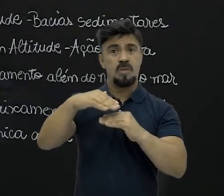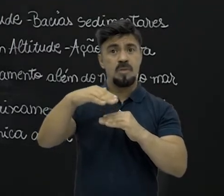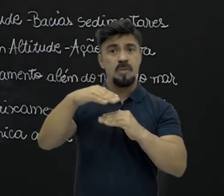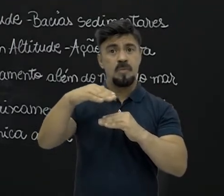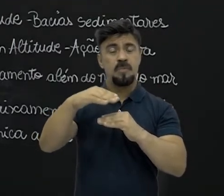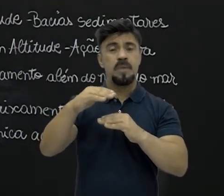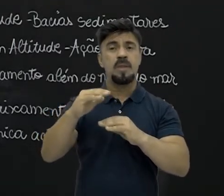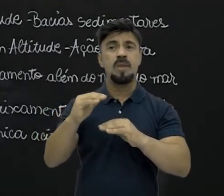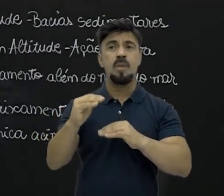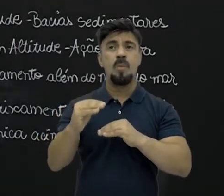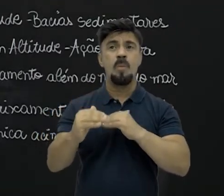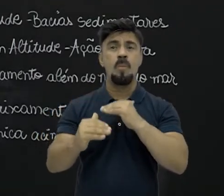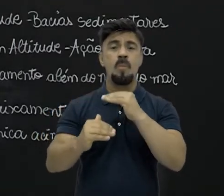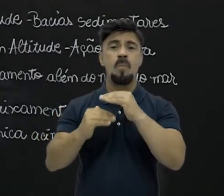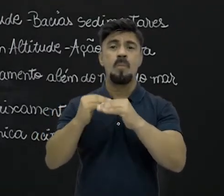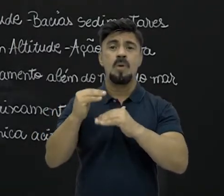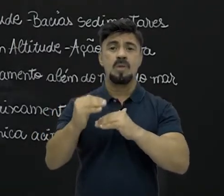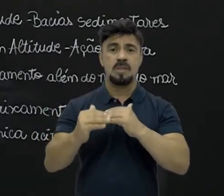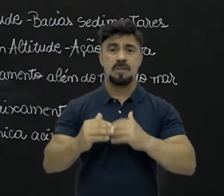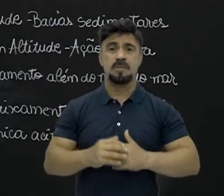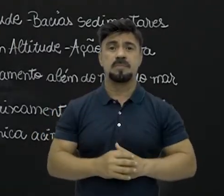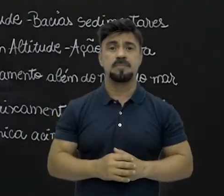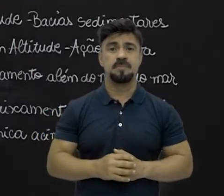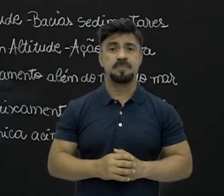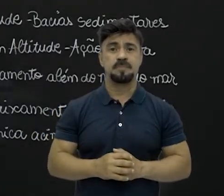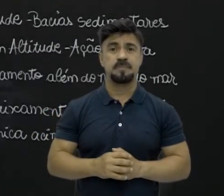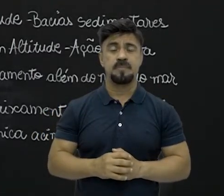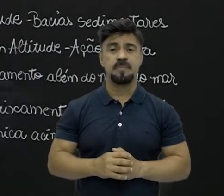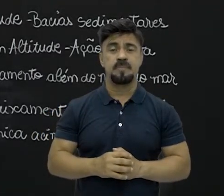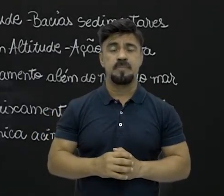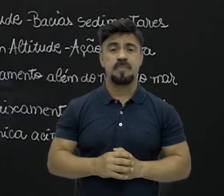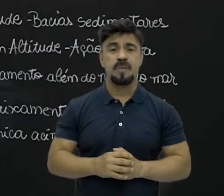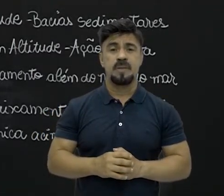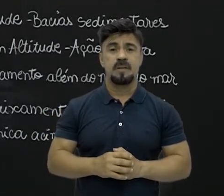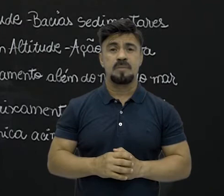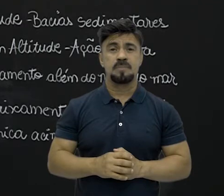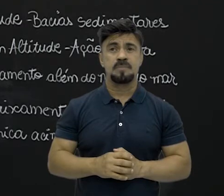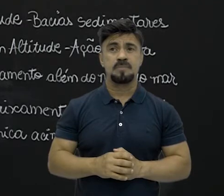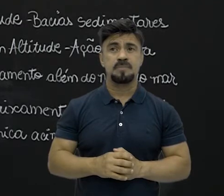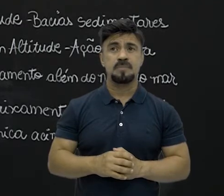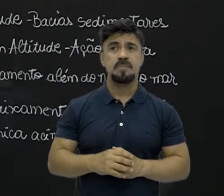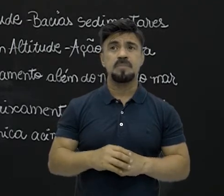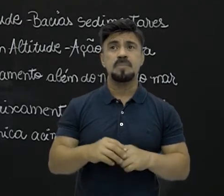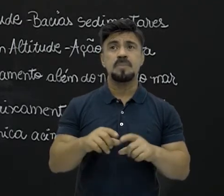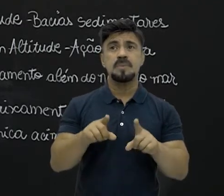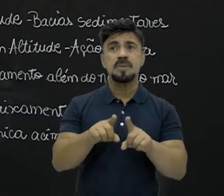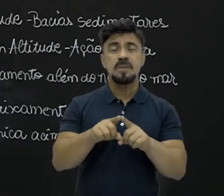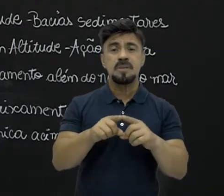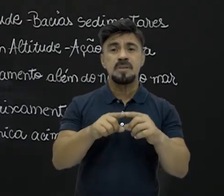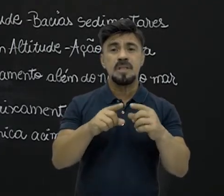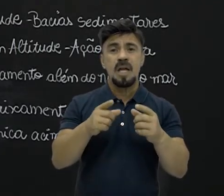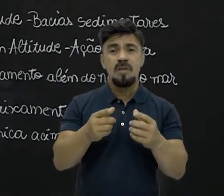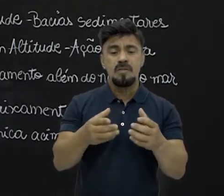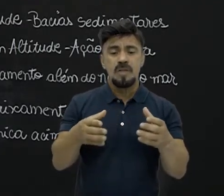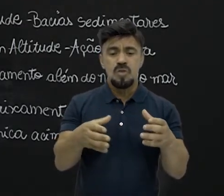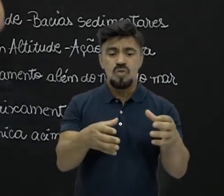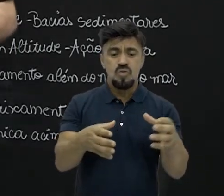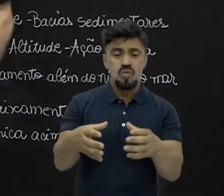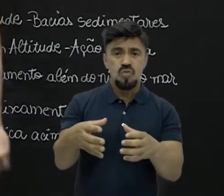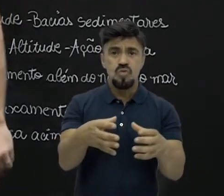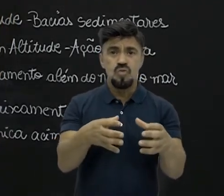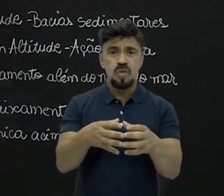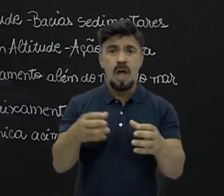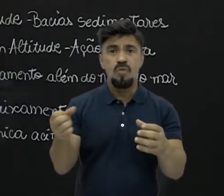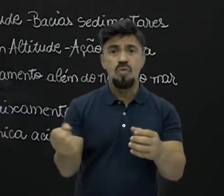de litificação, reagregação. Mineralzinho mais mineralzinho juntou e formou uma nova